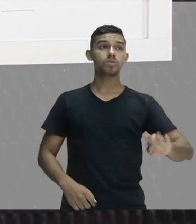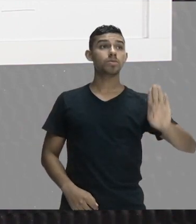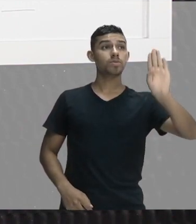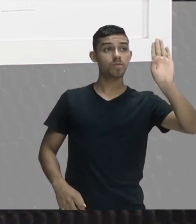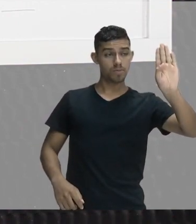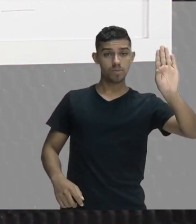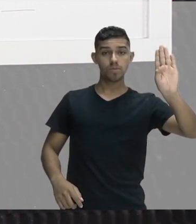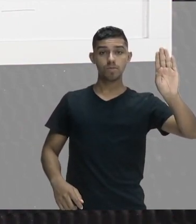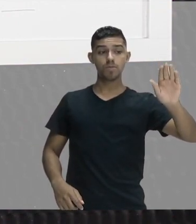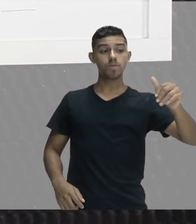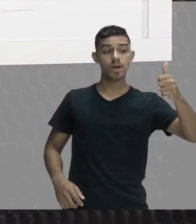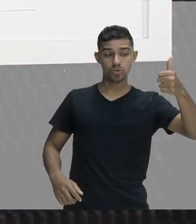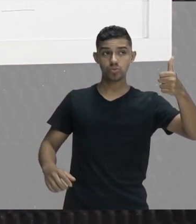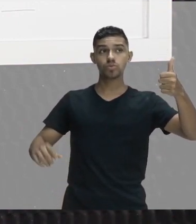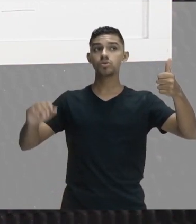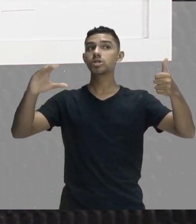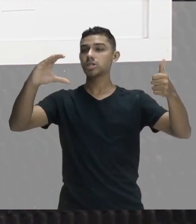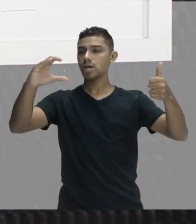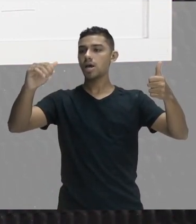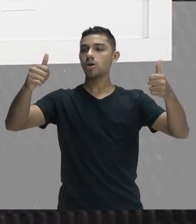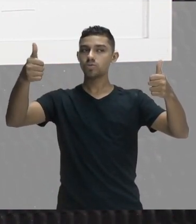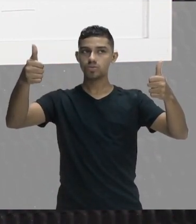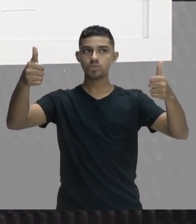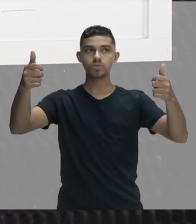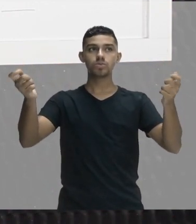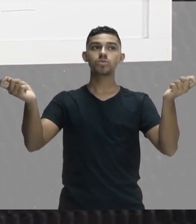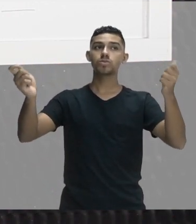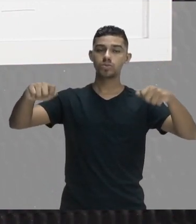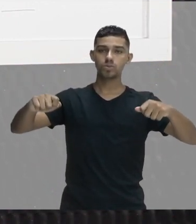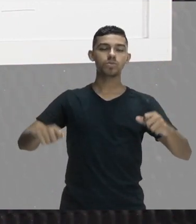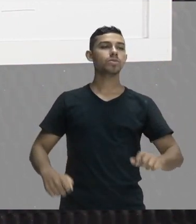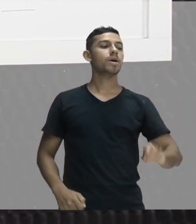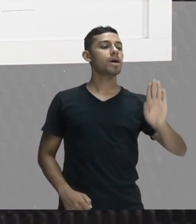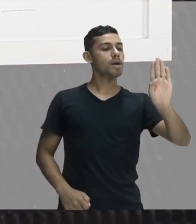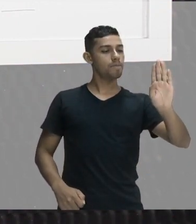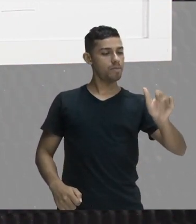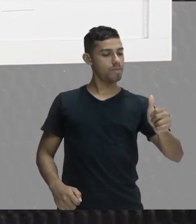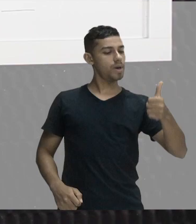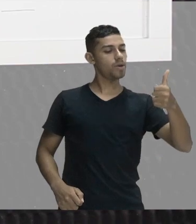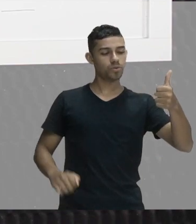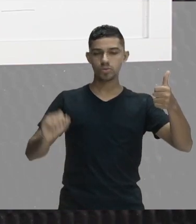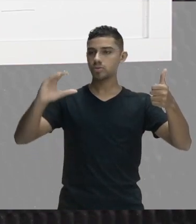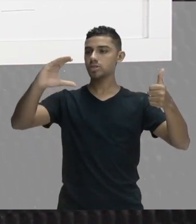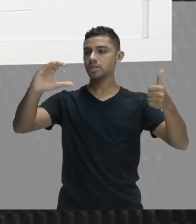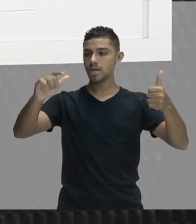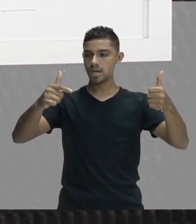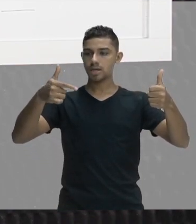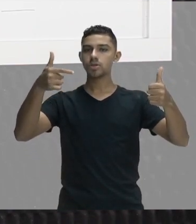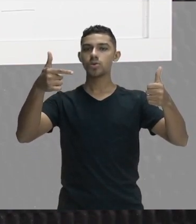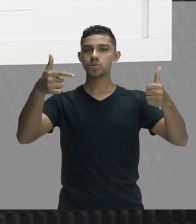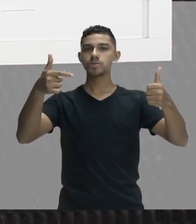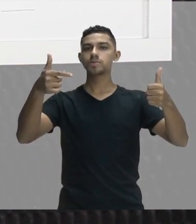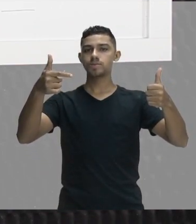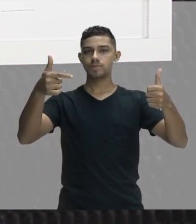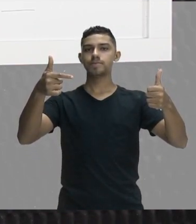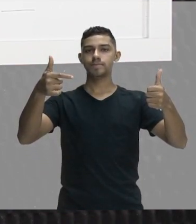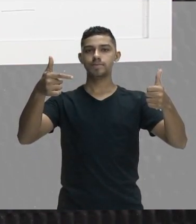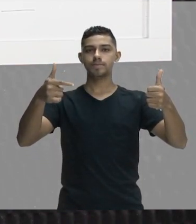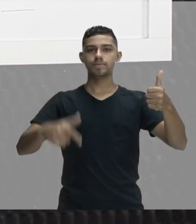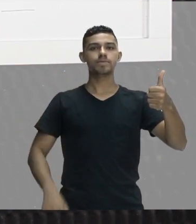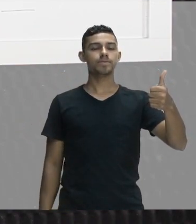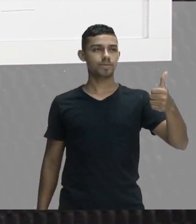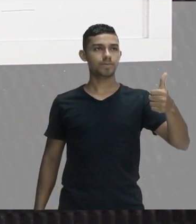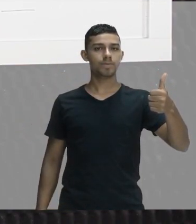Não é isso? João pode ir com a bermuda 1 e com a camisa 2. Bermuda 1 e camisa